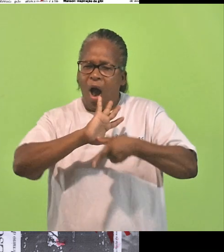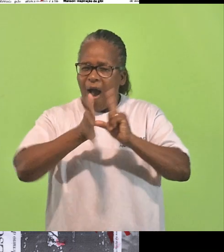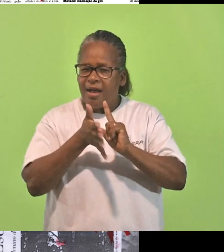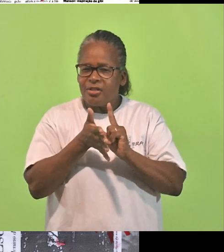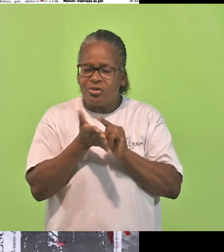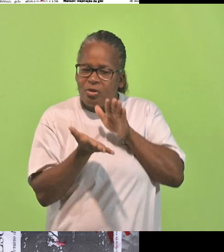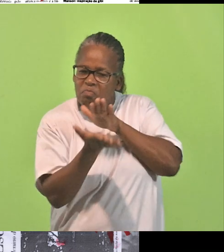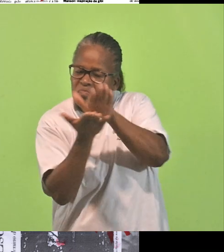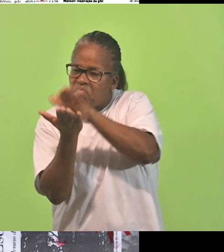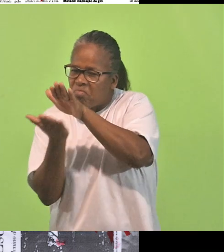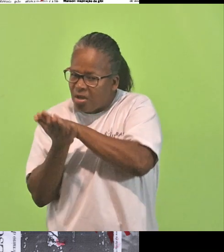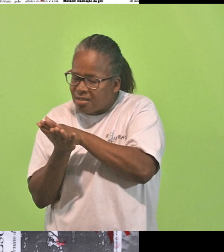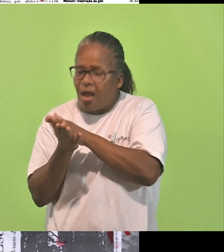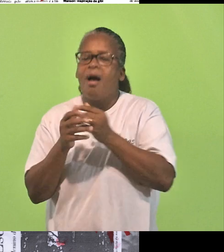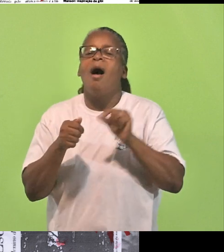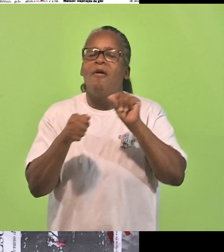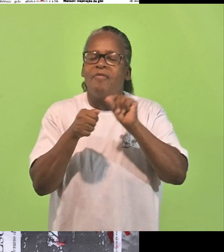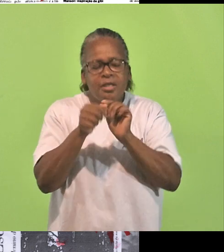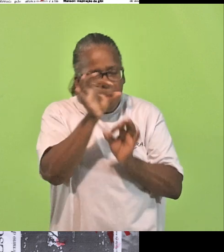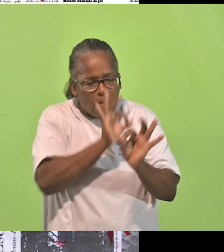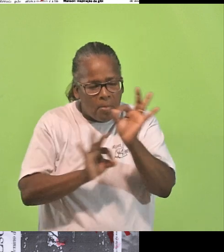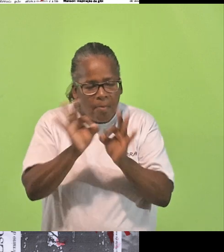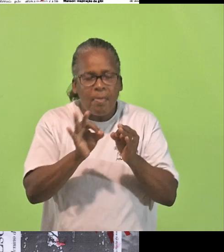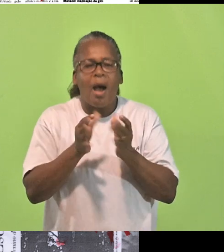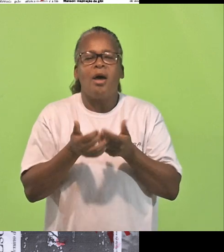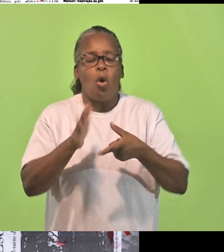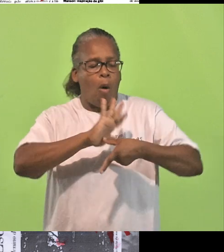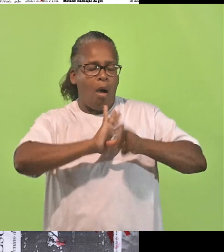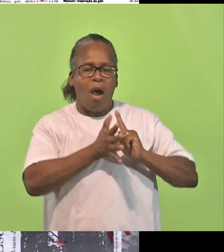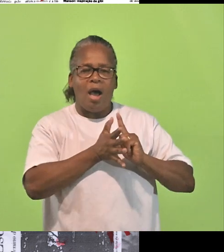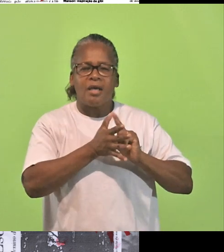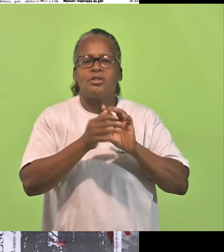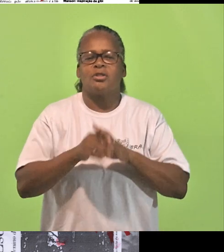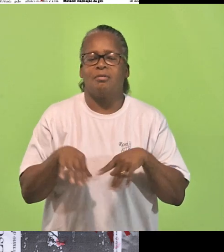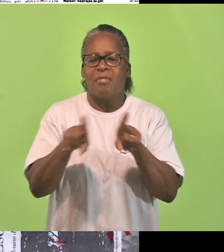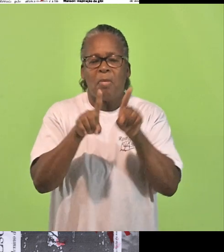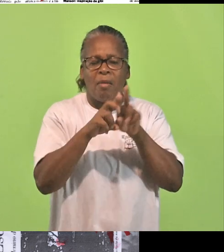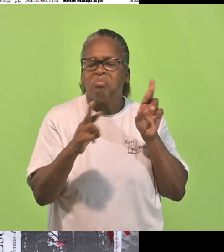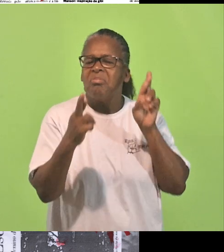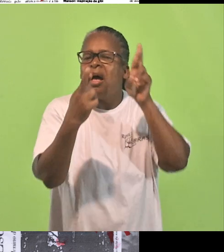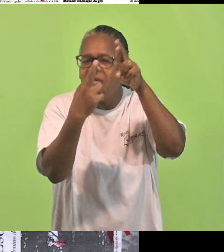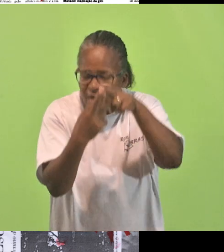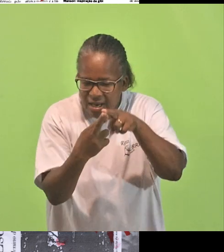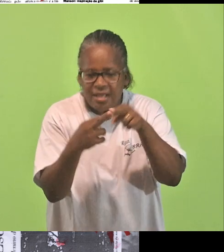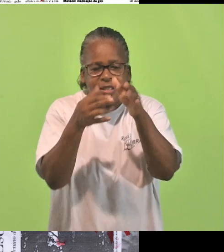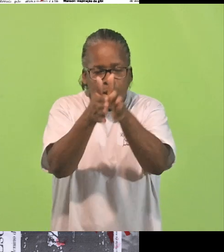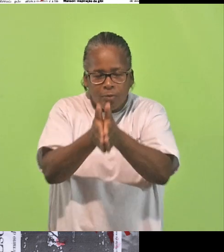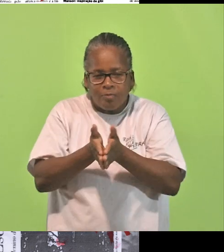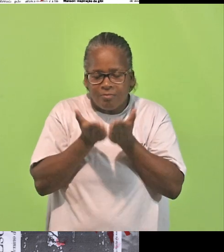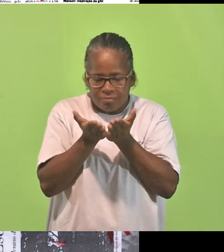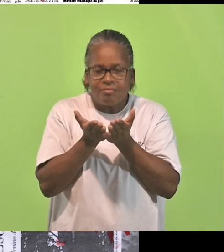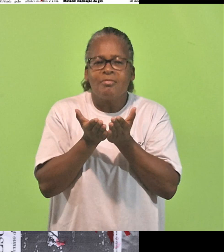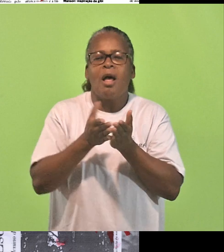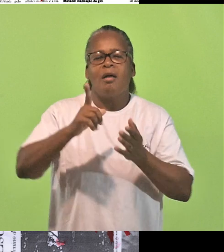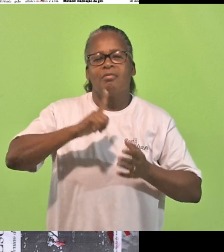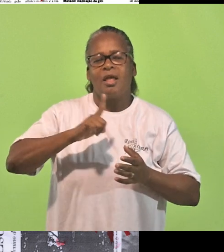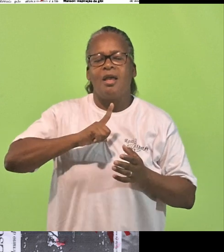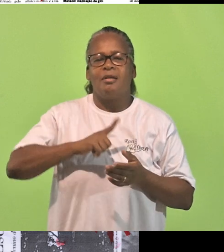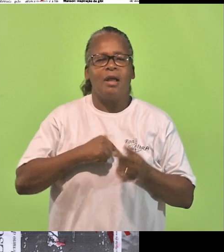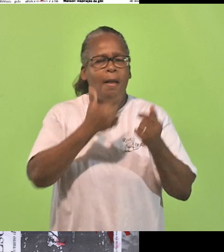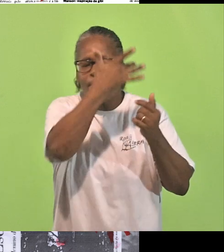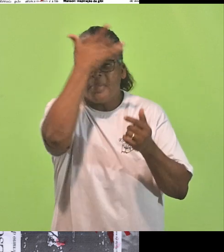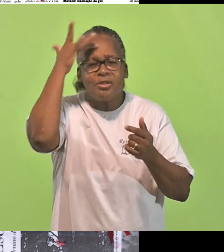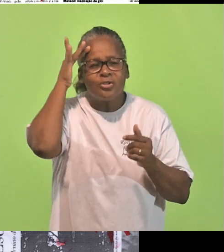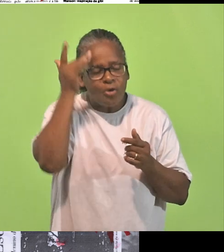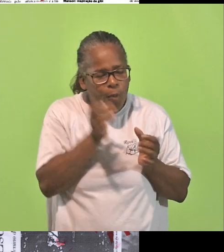aqui. Nas referências, a gente tem o Gaston Brachelati, com seu livro A Poética do Devaneio. Também temos